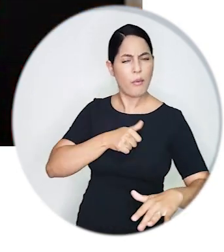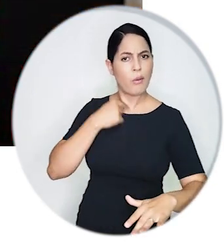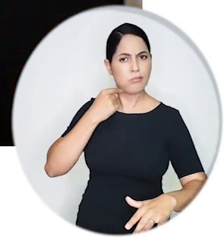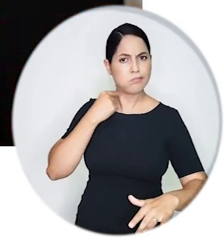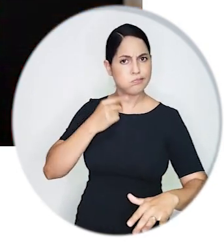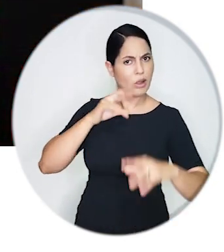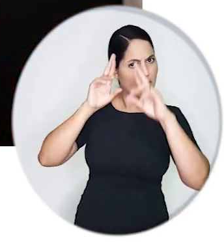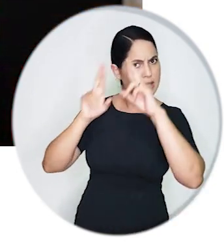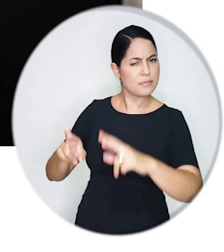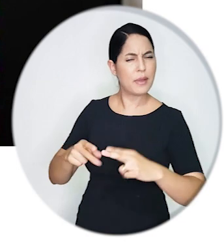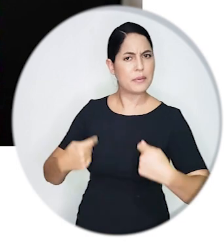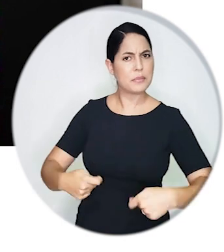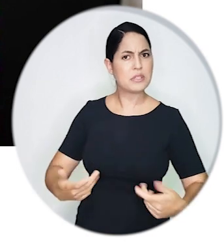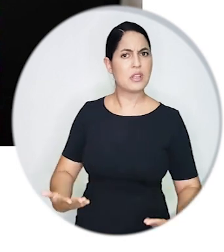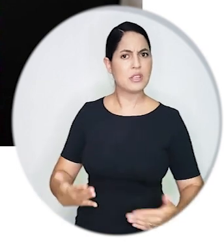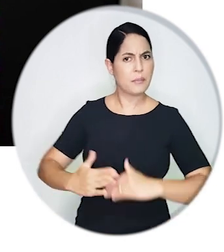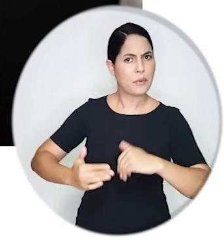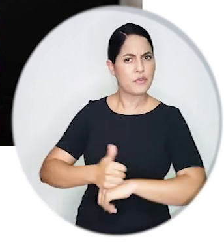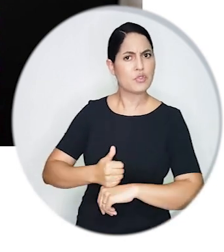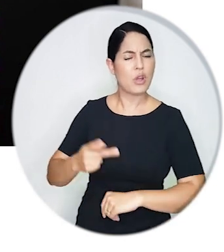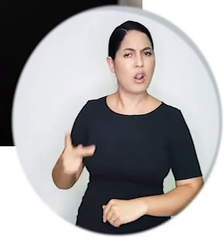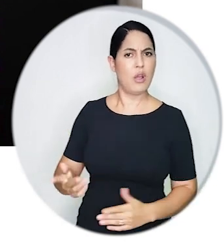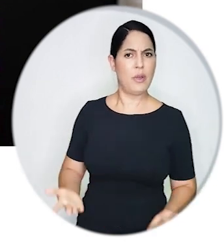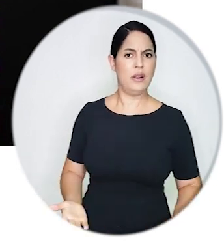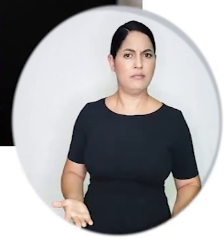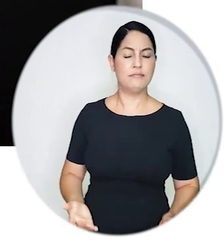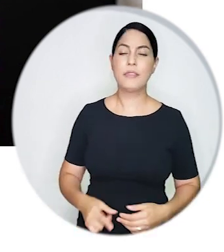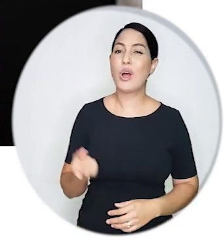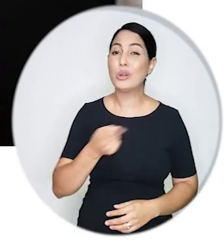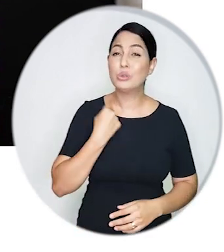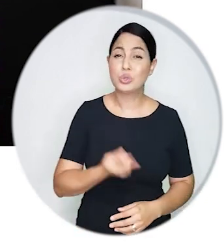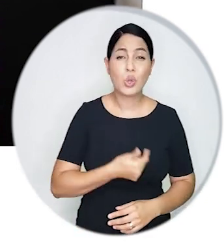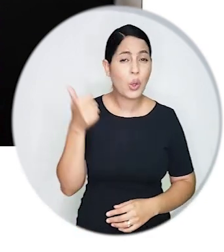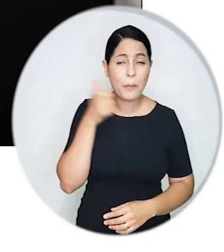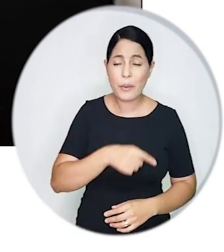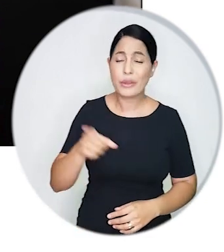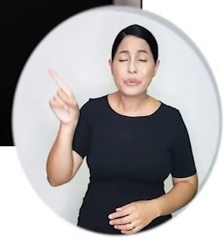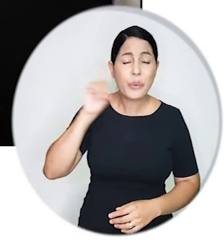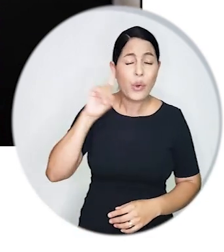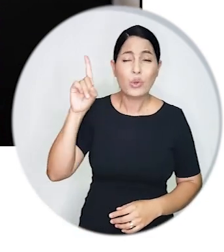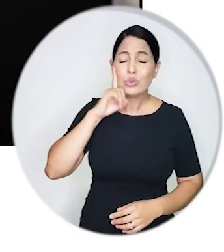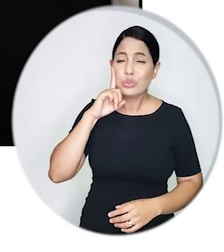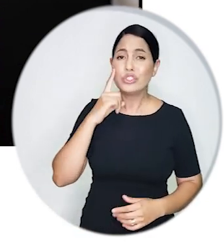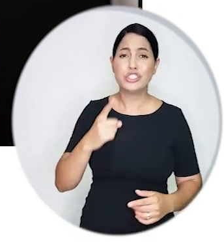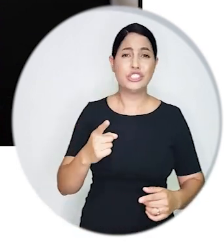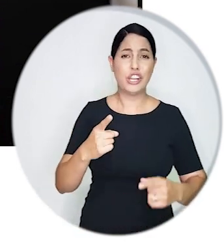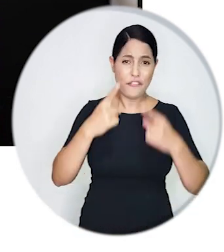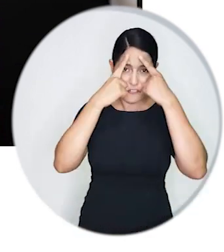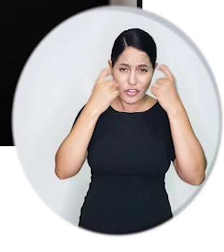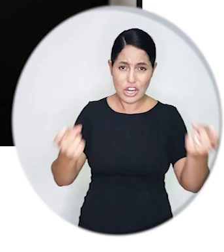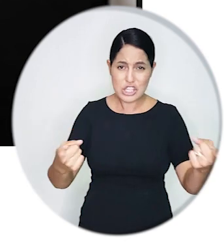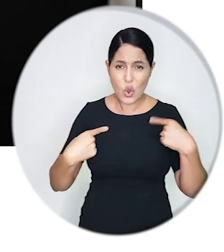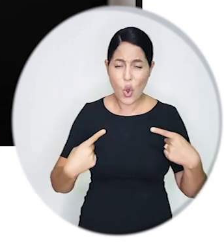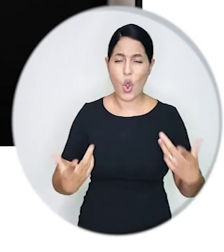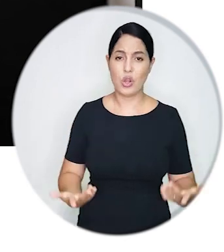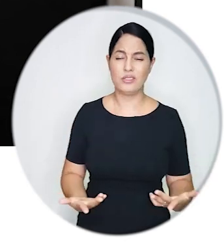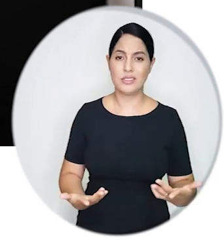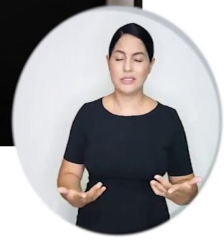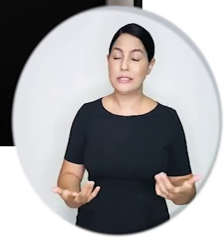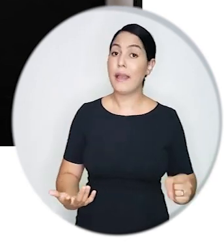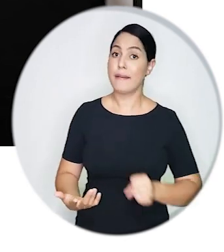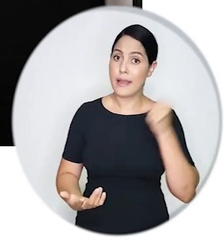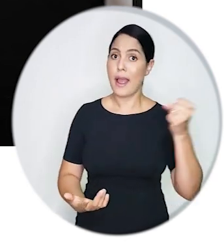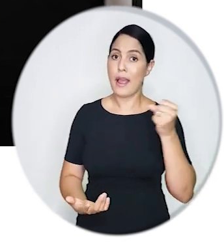instituições precisam respeitar a mulher advogada como profissional. Ela pontua, abre aspas, que nós mulheres vivemos isso